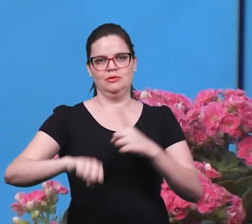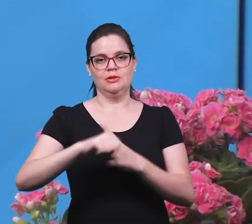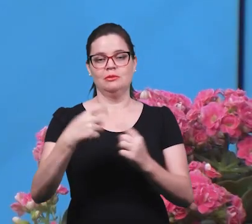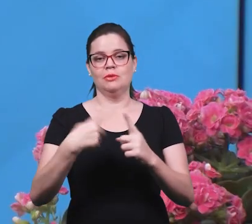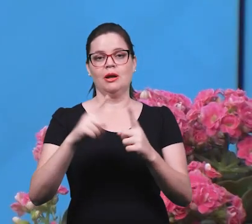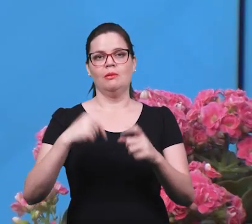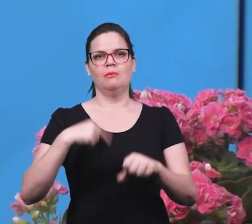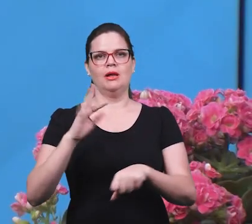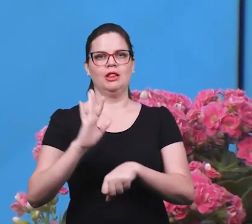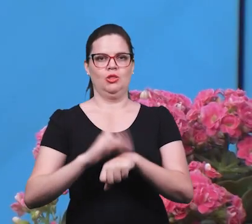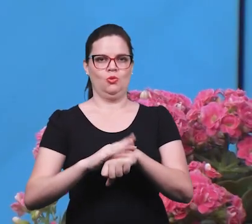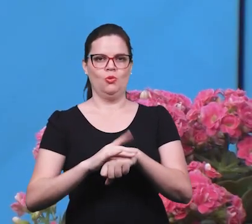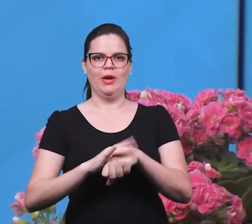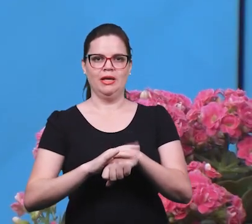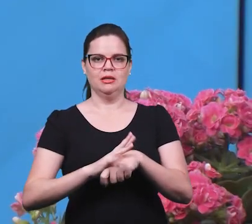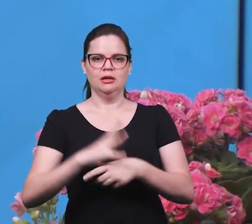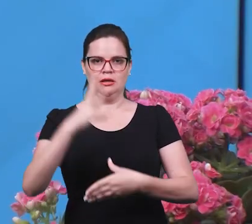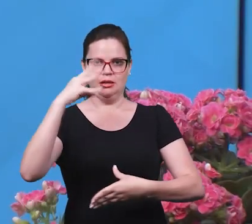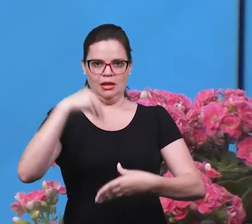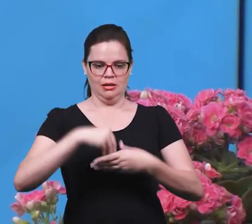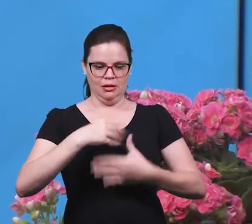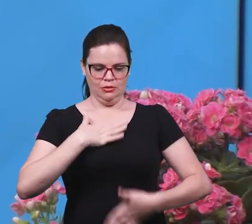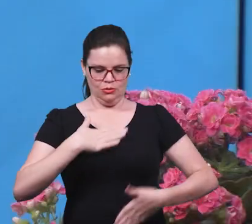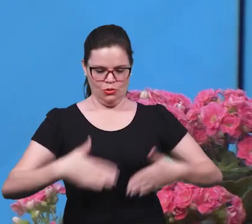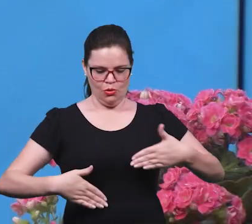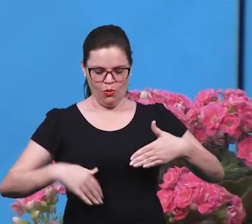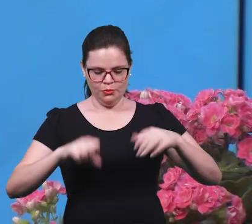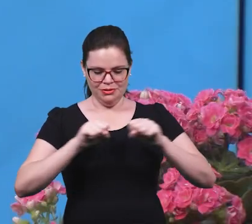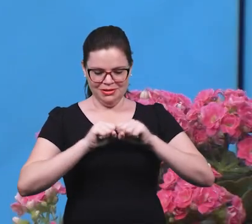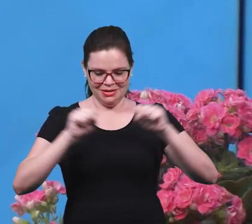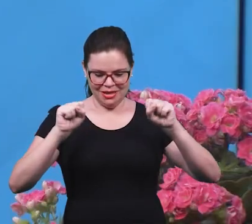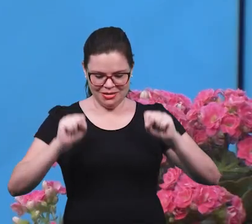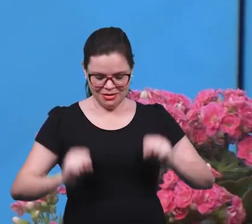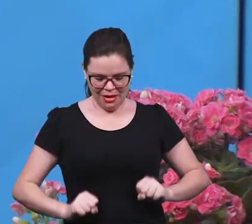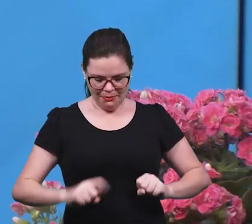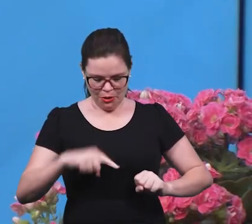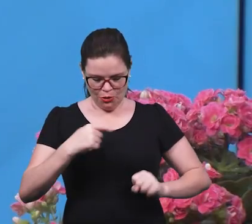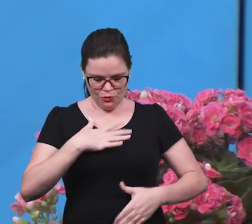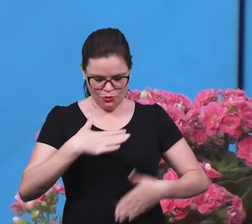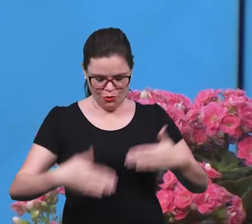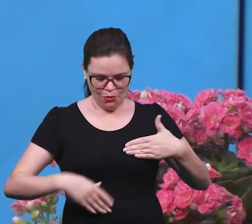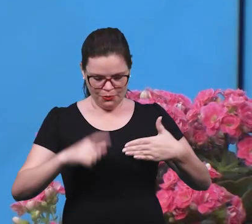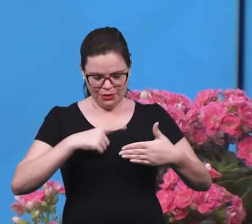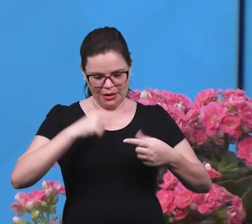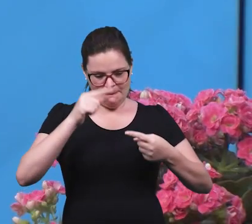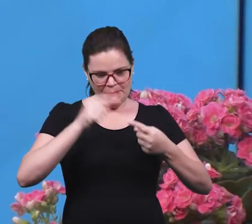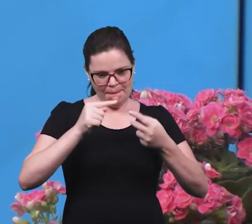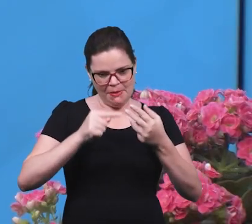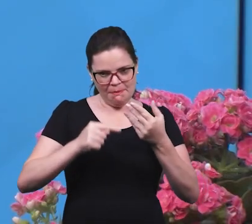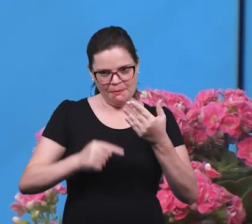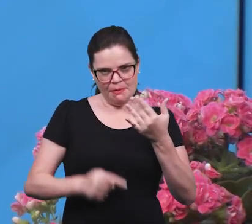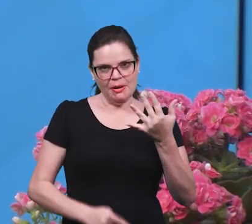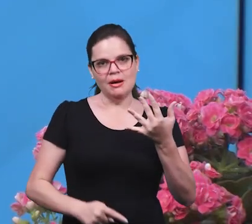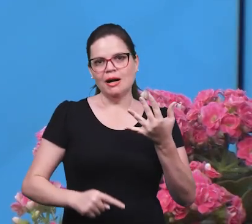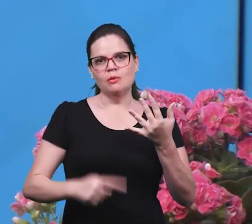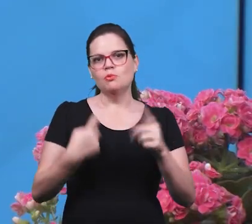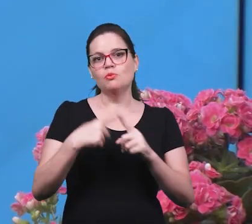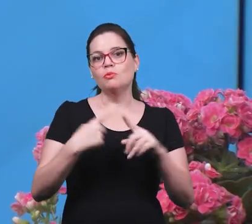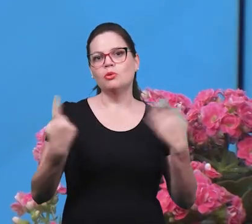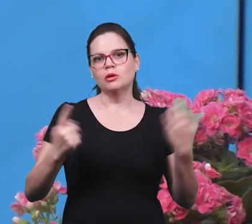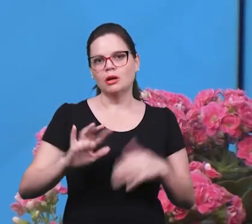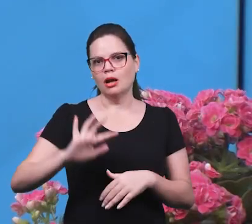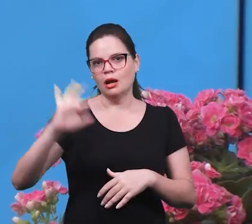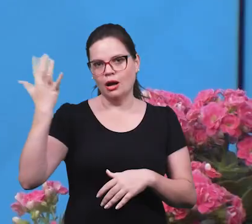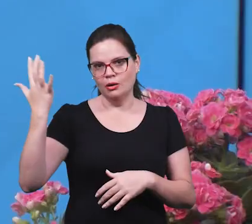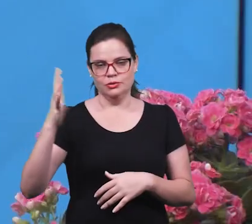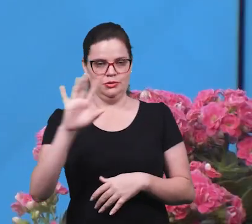doença sistêmica e a gente chama de multifatorial. Ela tem várias causas e é quando eu tenho um